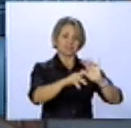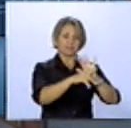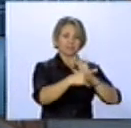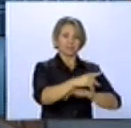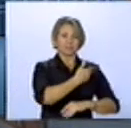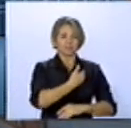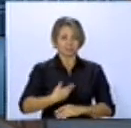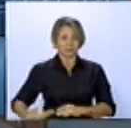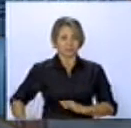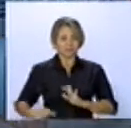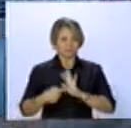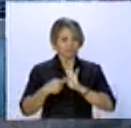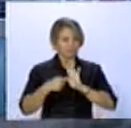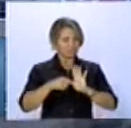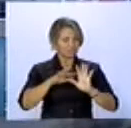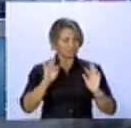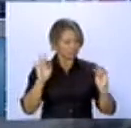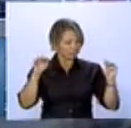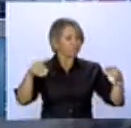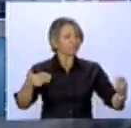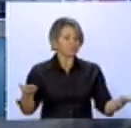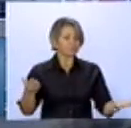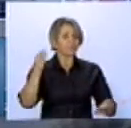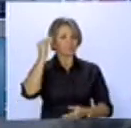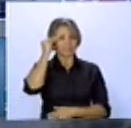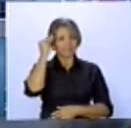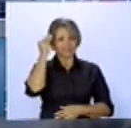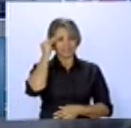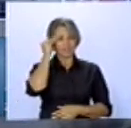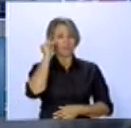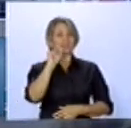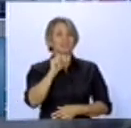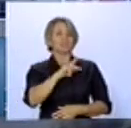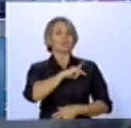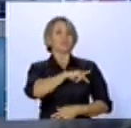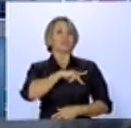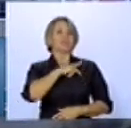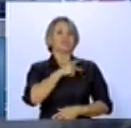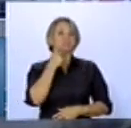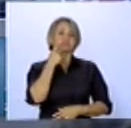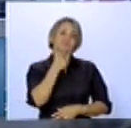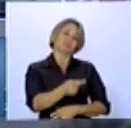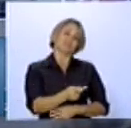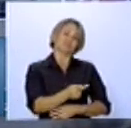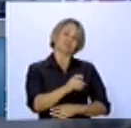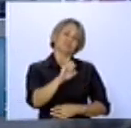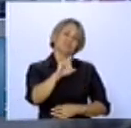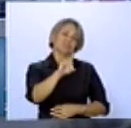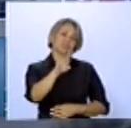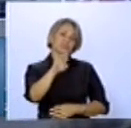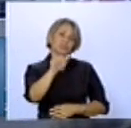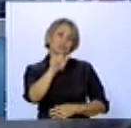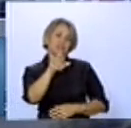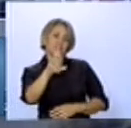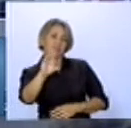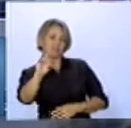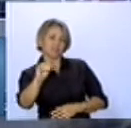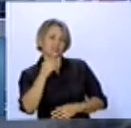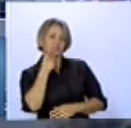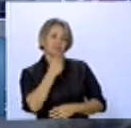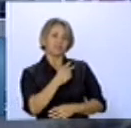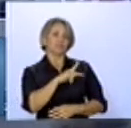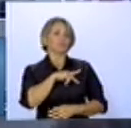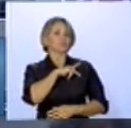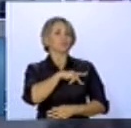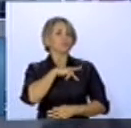constatação Finalmente eu entendo o que o poeta Eduardo Alves da Costa quis dizer quando um poema seu publicado em